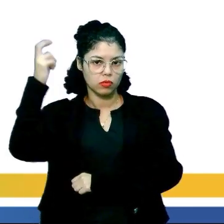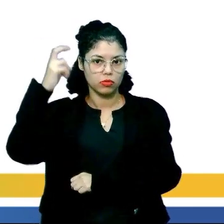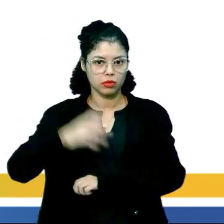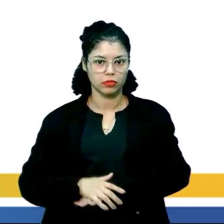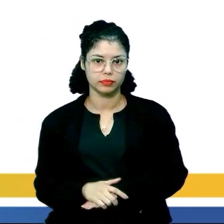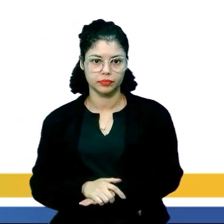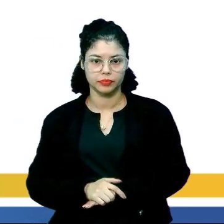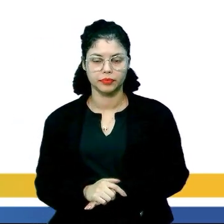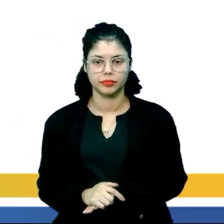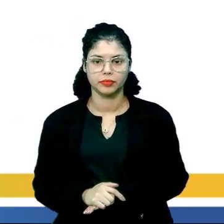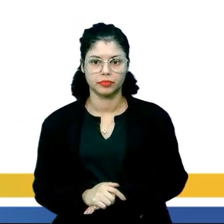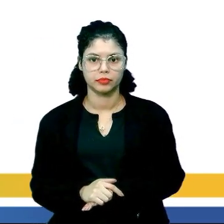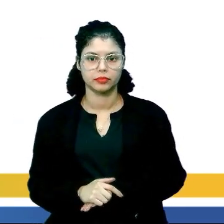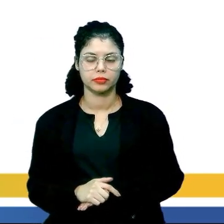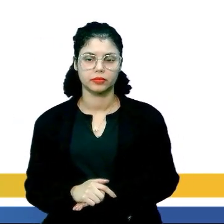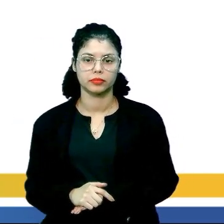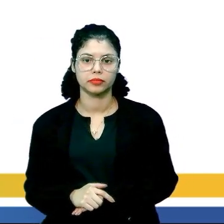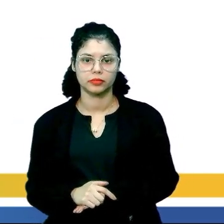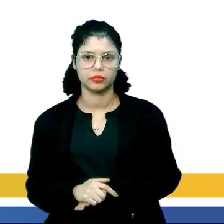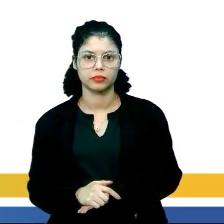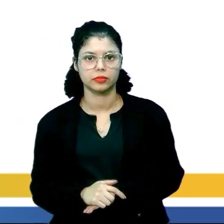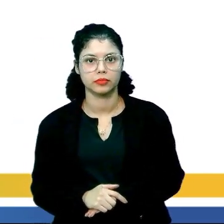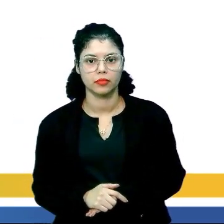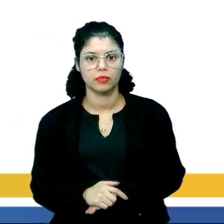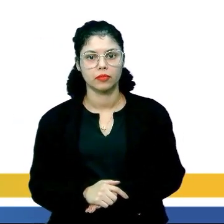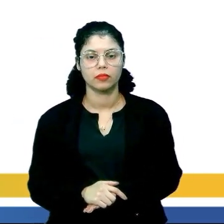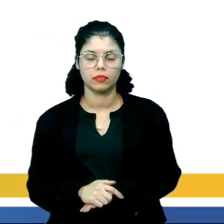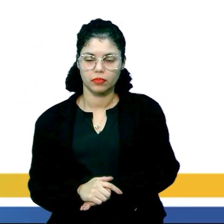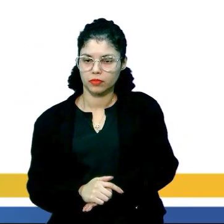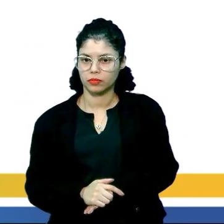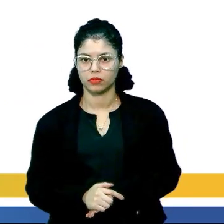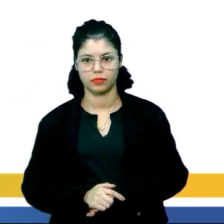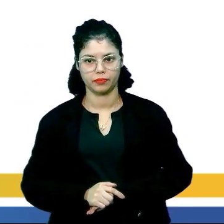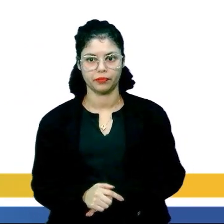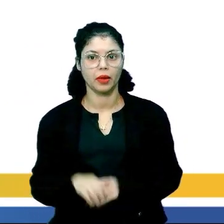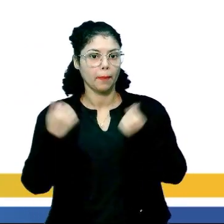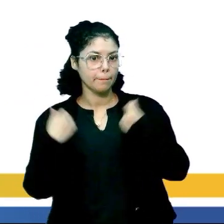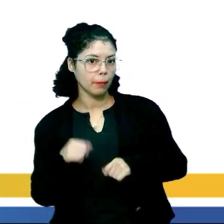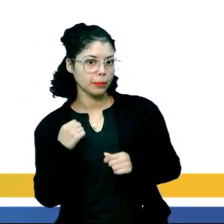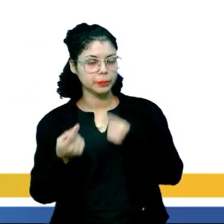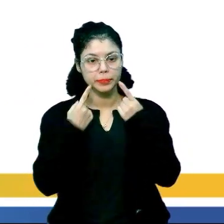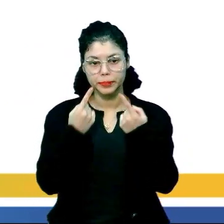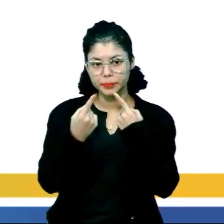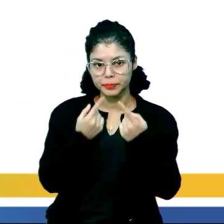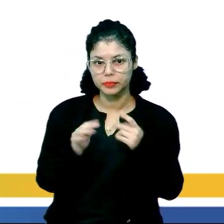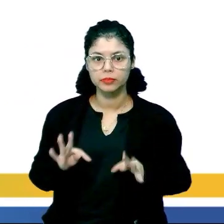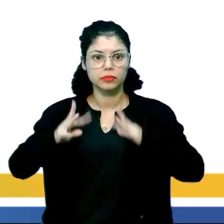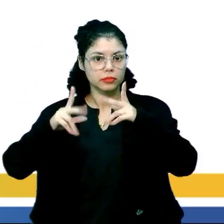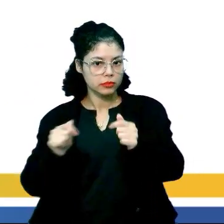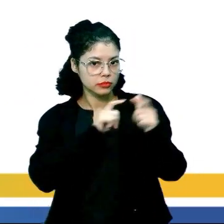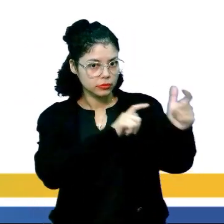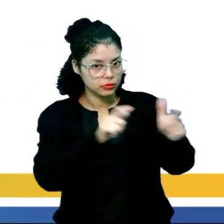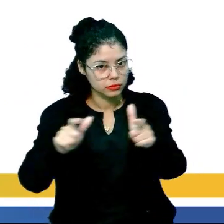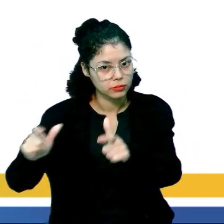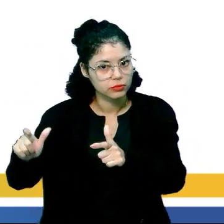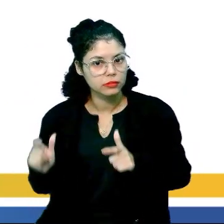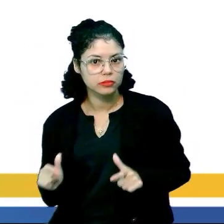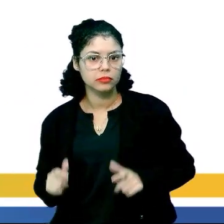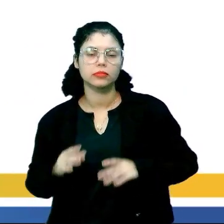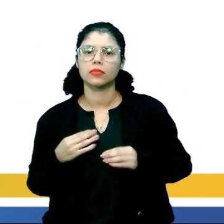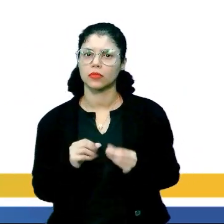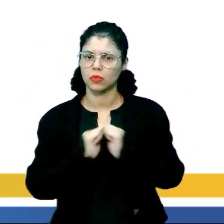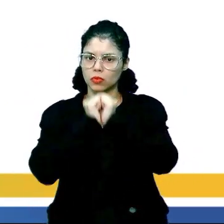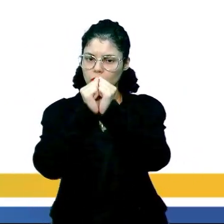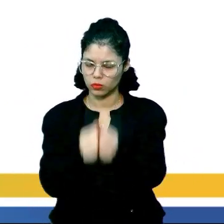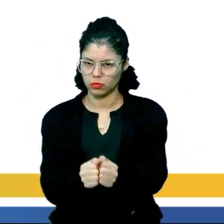propostas preliminares para uma revolução cultural. É preciso discutir em todos os